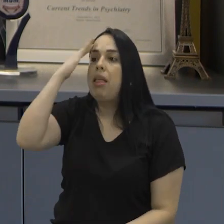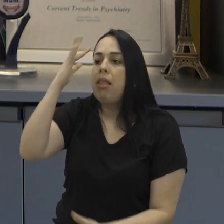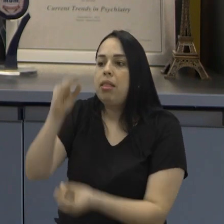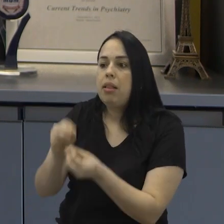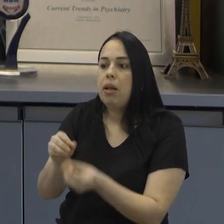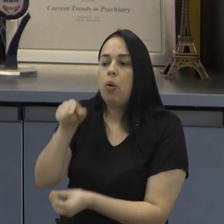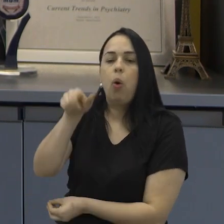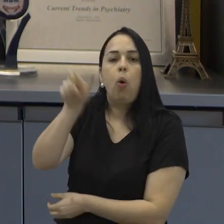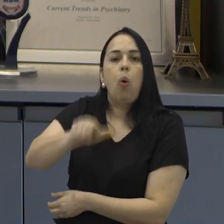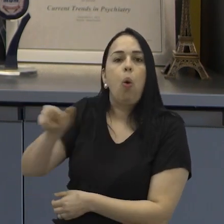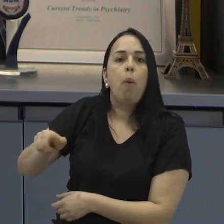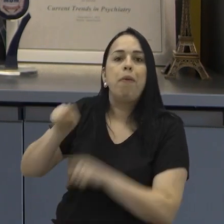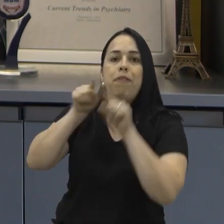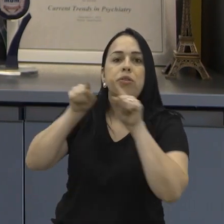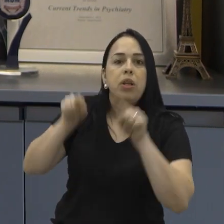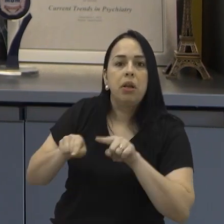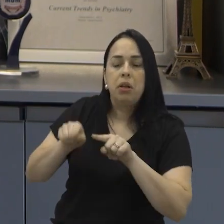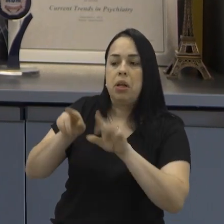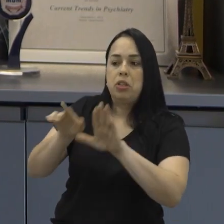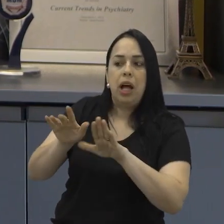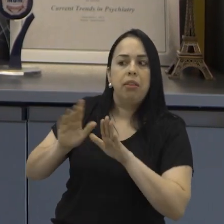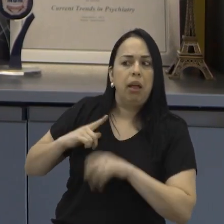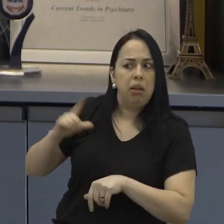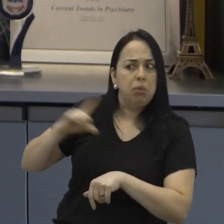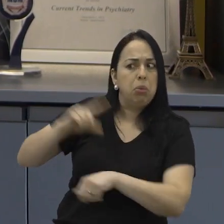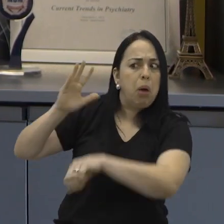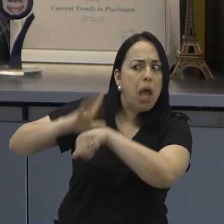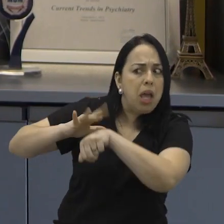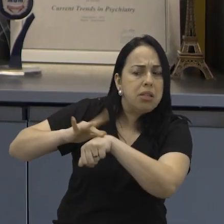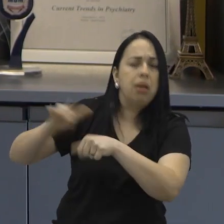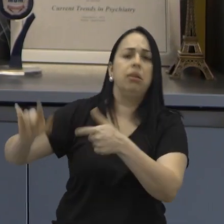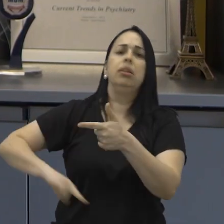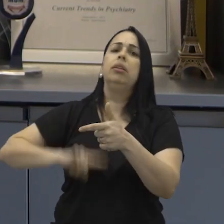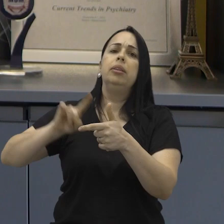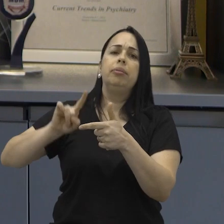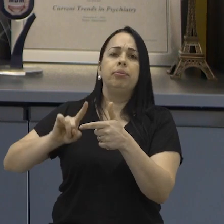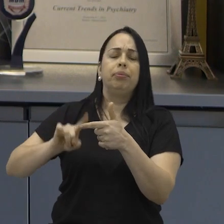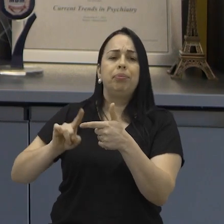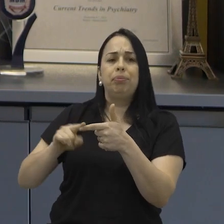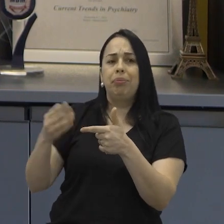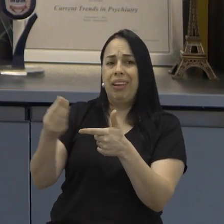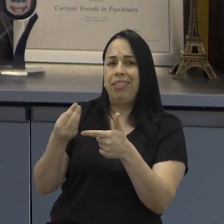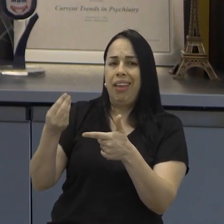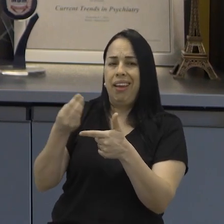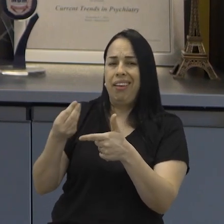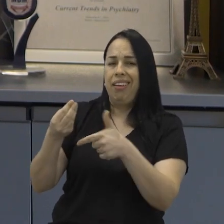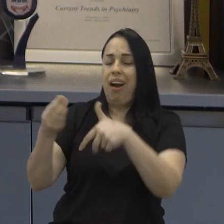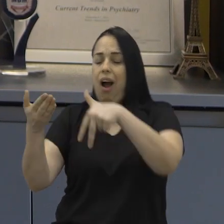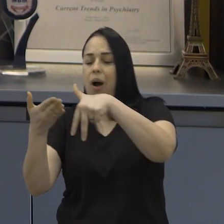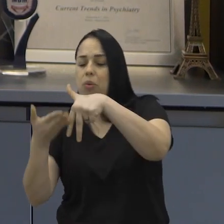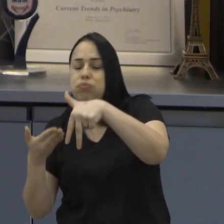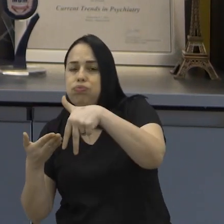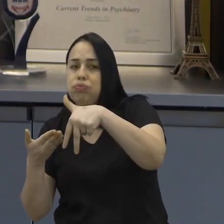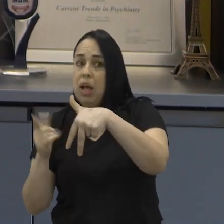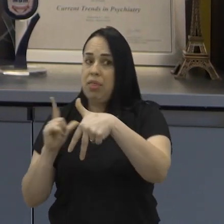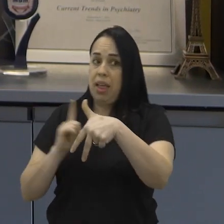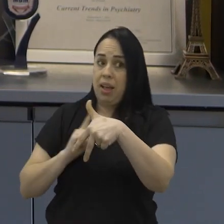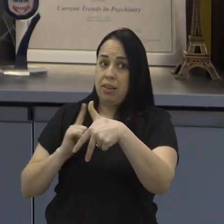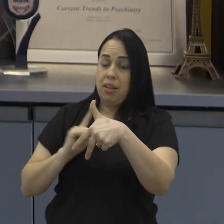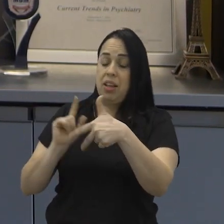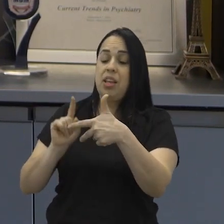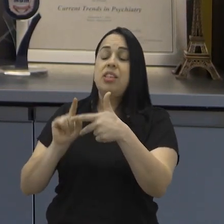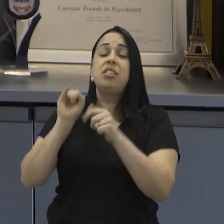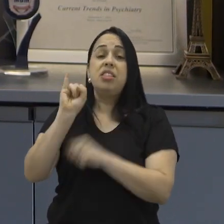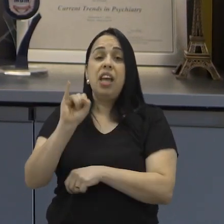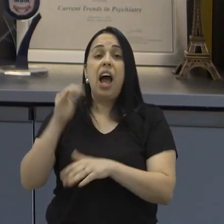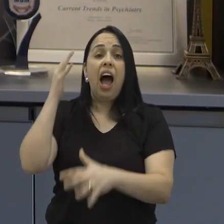é que está a condição atual de saúde desse colaborador. Se ele já possui alguma doença, se ele possui, né, alguma lesão pré-existente